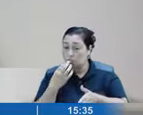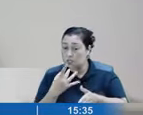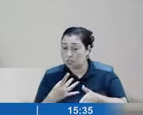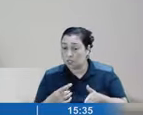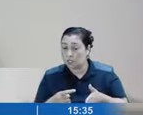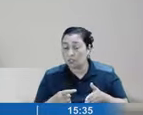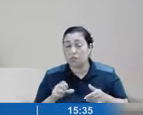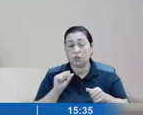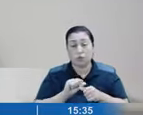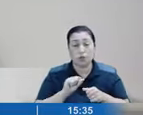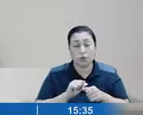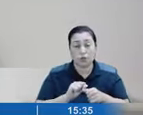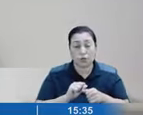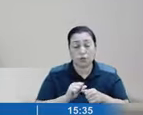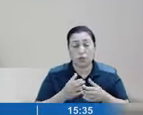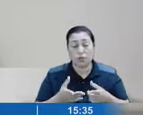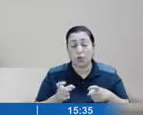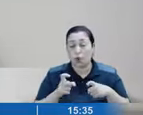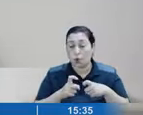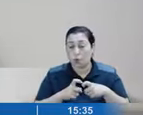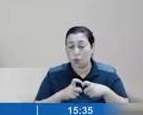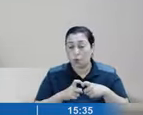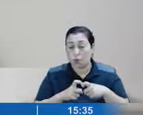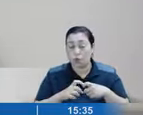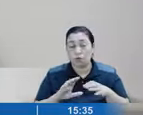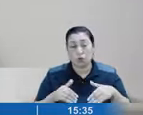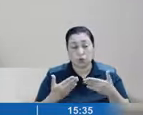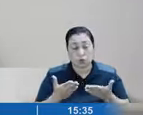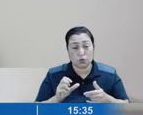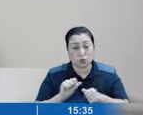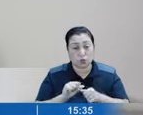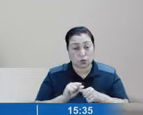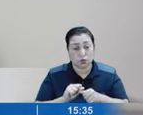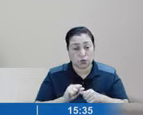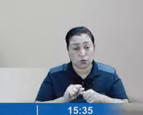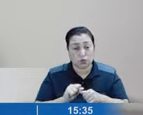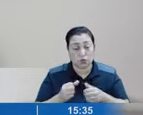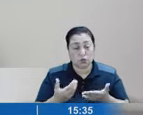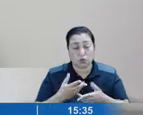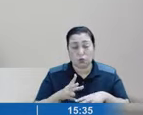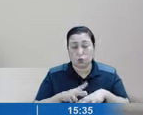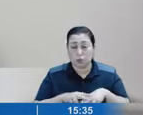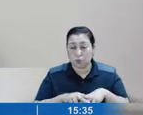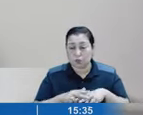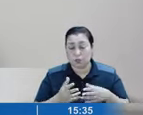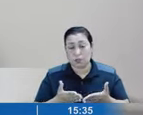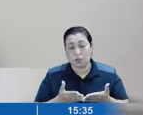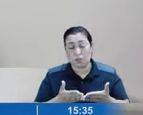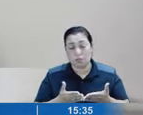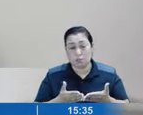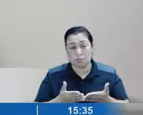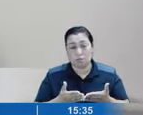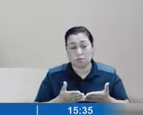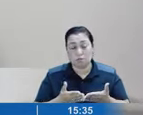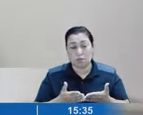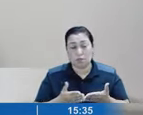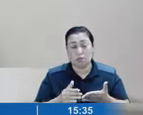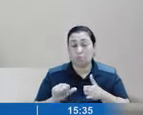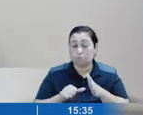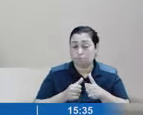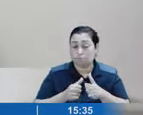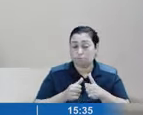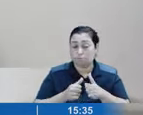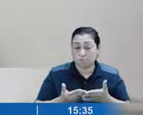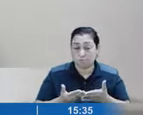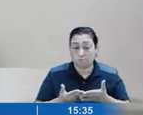com um questionário bem feito pelo médico, né? E aí, então, fazer as colonoscopias nesses pacientes que fossem positivos. Priorizar, né,